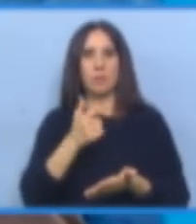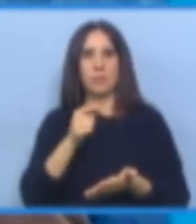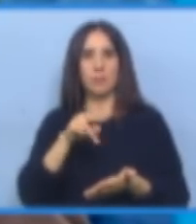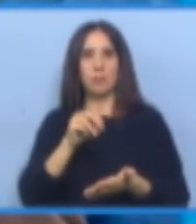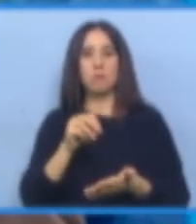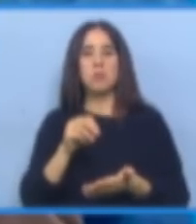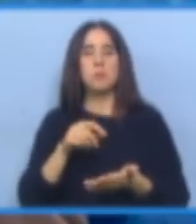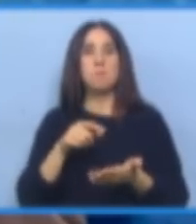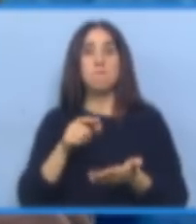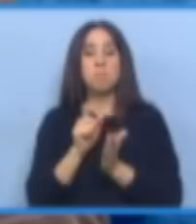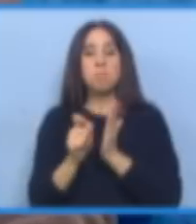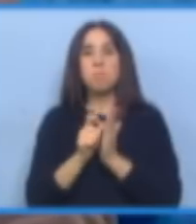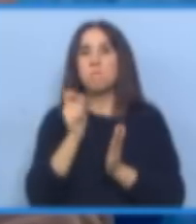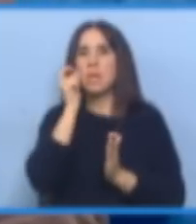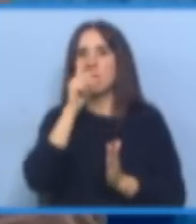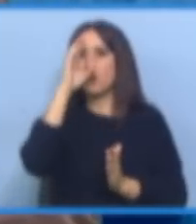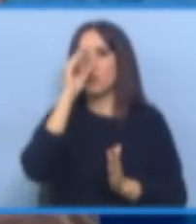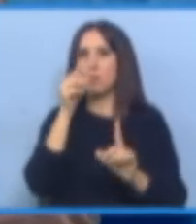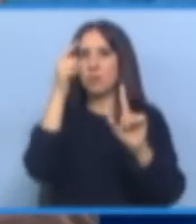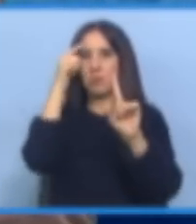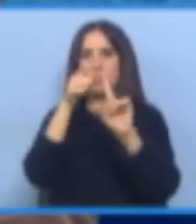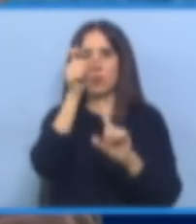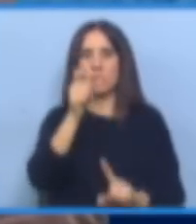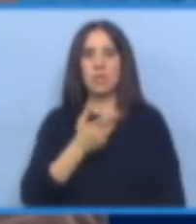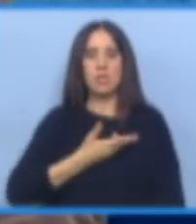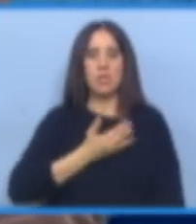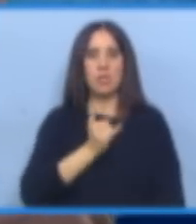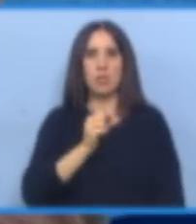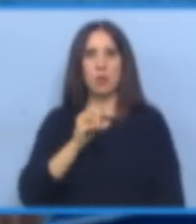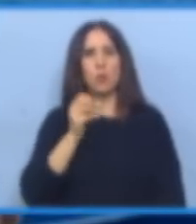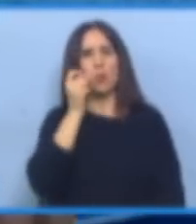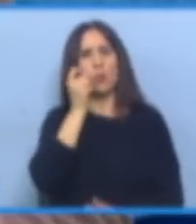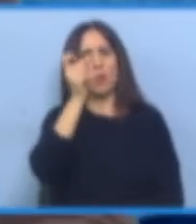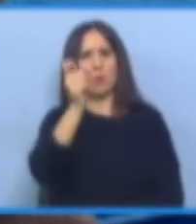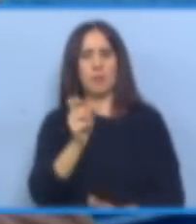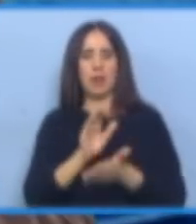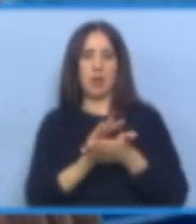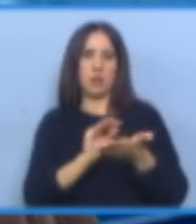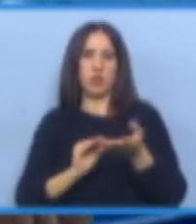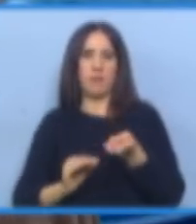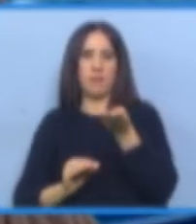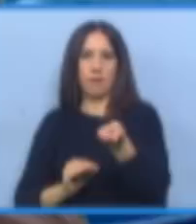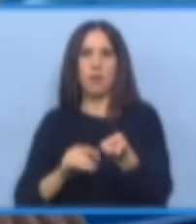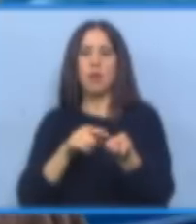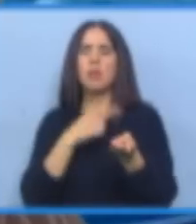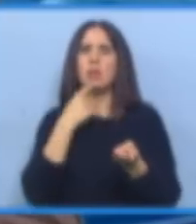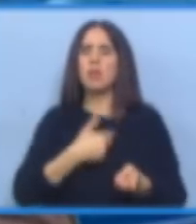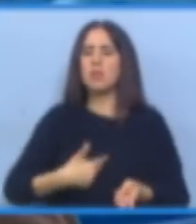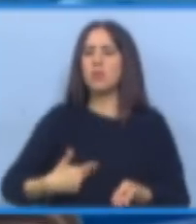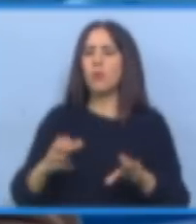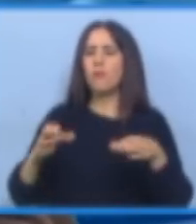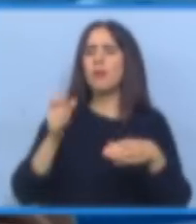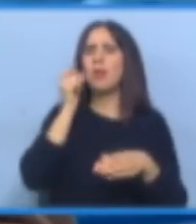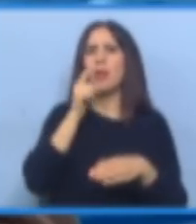não sabemos o autor, só sabemos o destinatário. É um homem que se chama Diogo Neto, a quem se lhe escreve uma carta. E nessa carta fala-se um pouco de quem eram os cristãos, de como é que eles